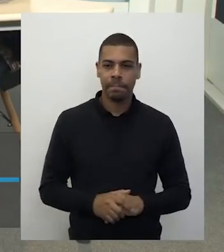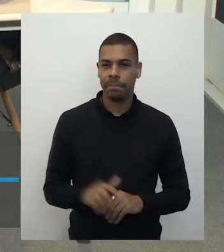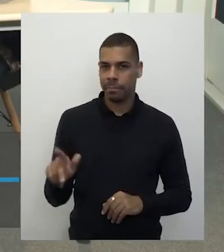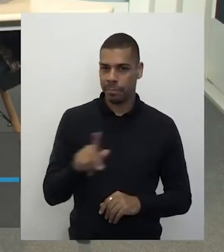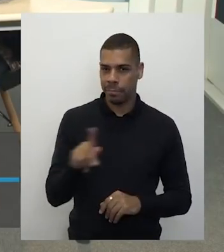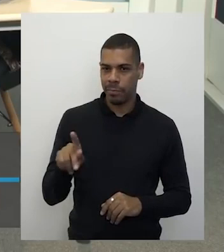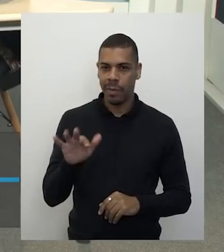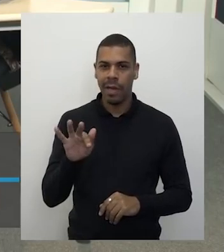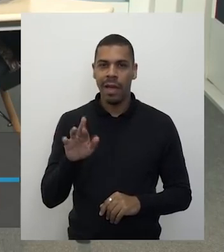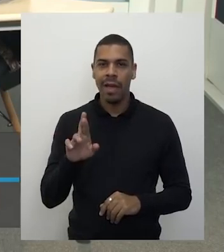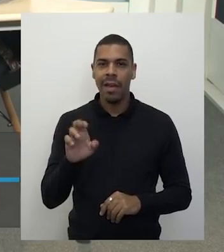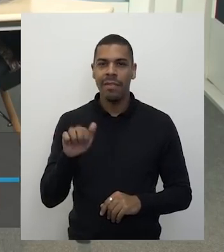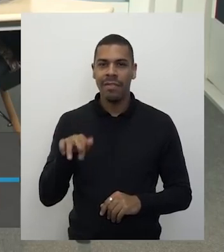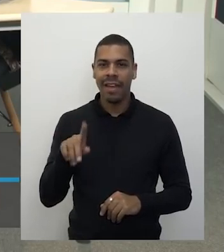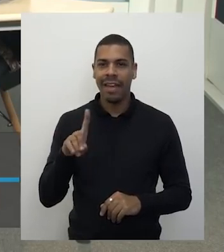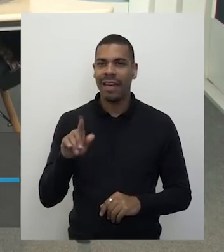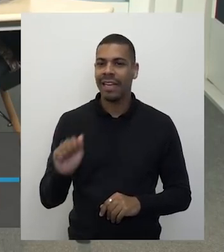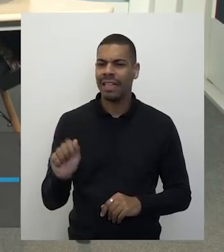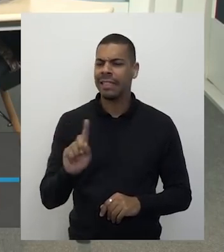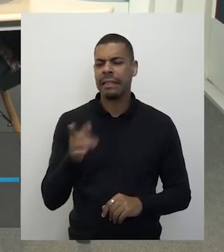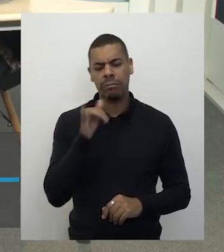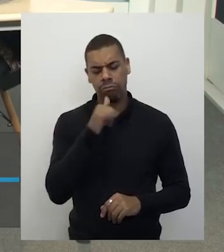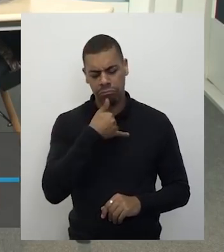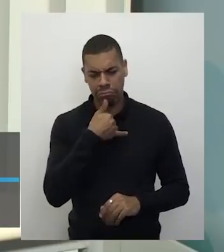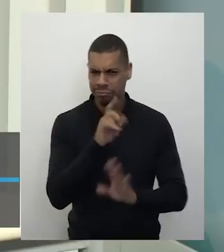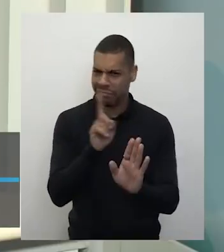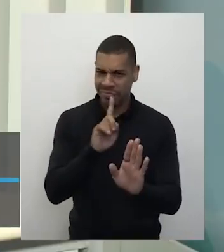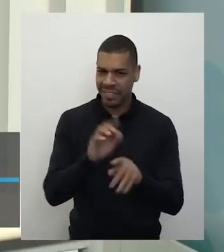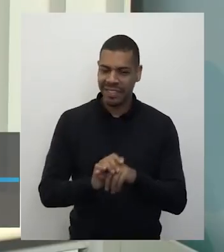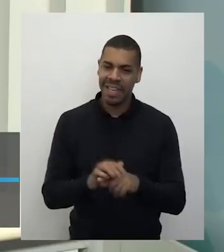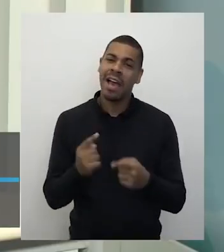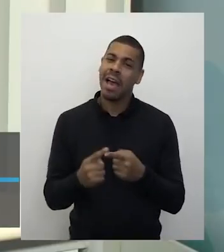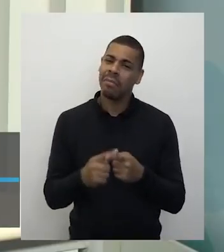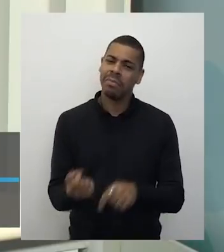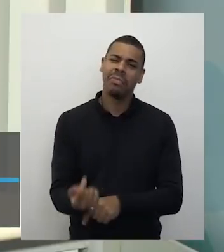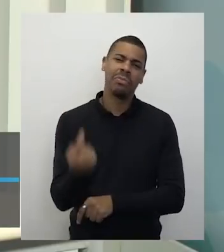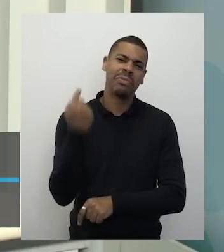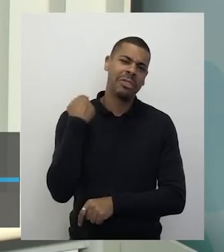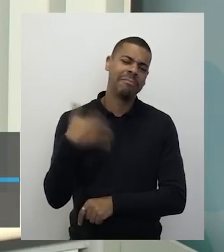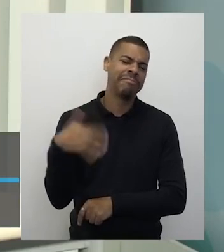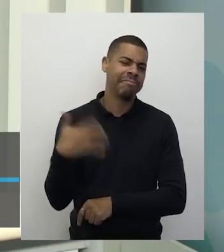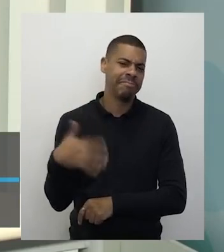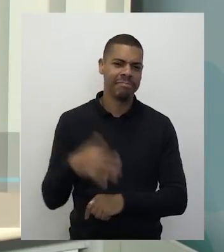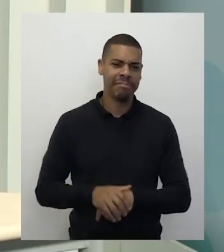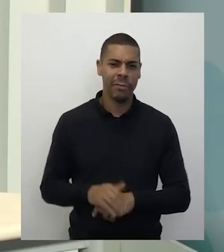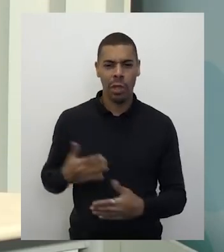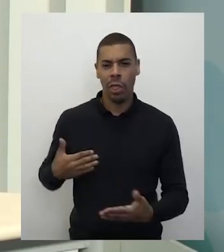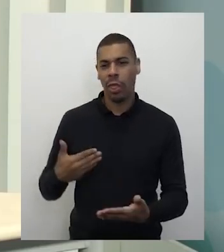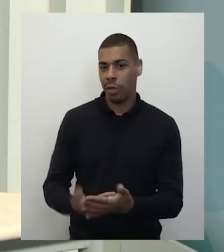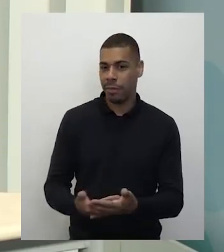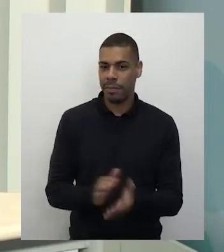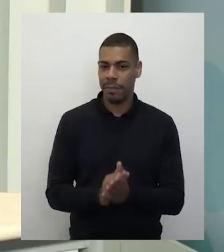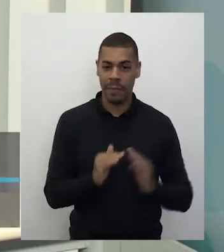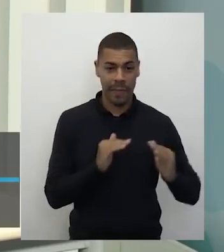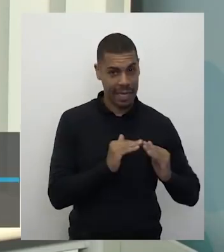Fernanda, não estou triste, Pro Fernanda. É que já, assim, foram vários acontecimentos desde que saí de